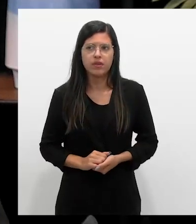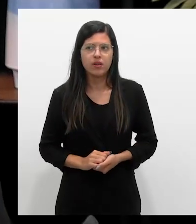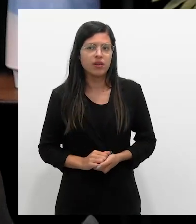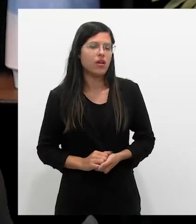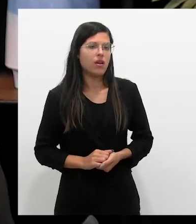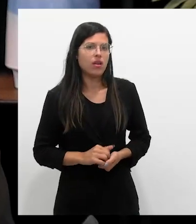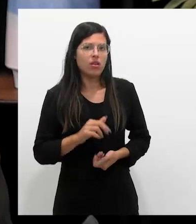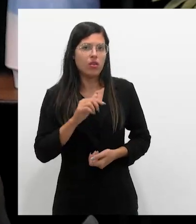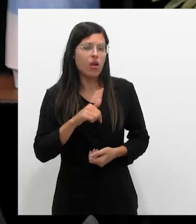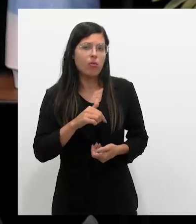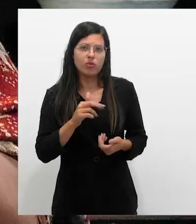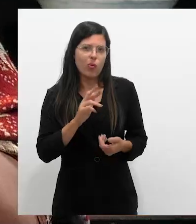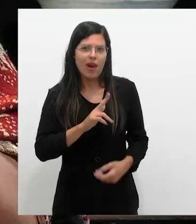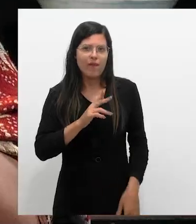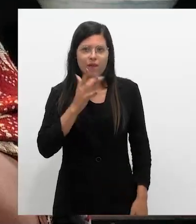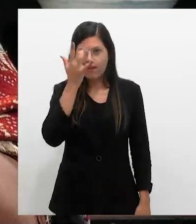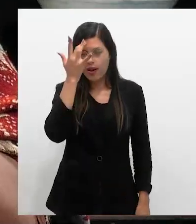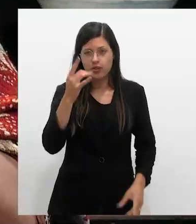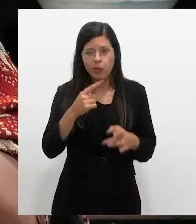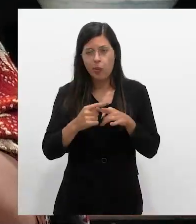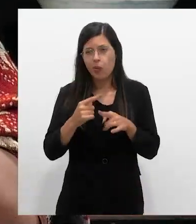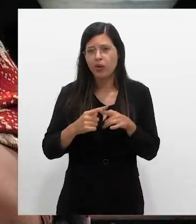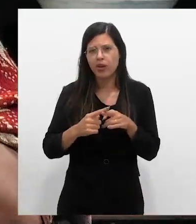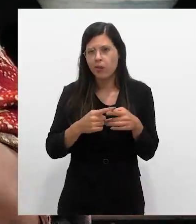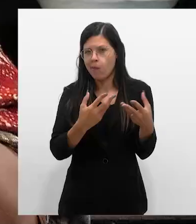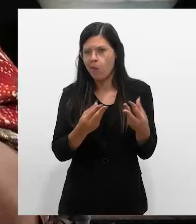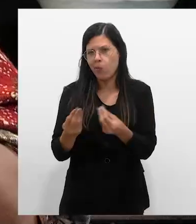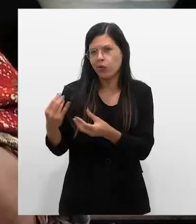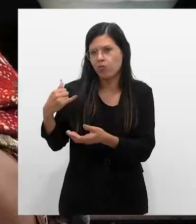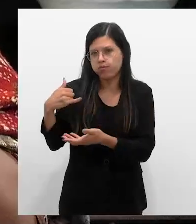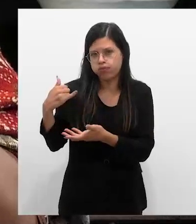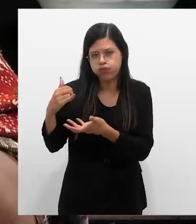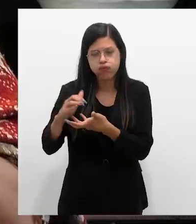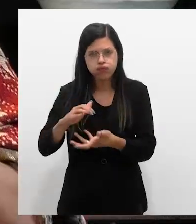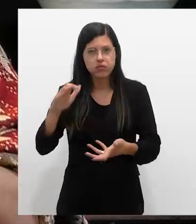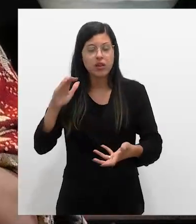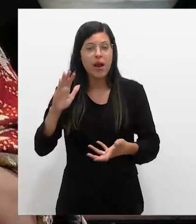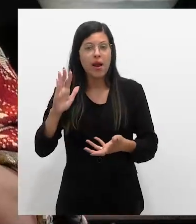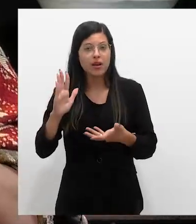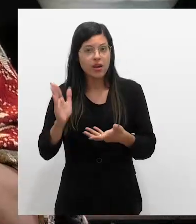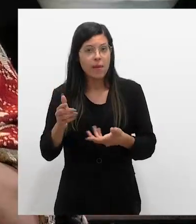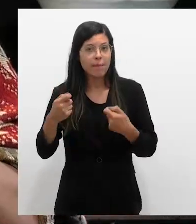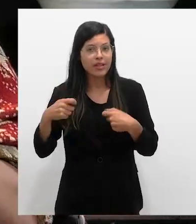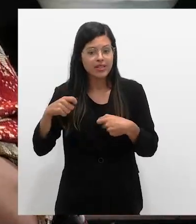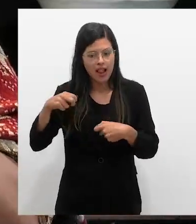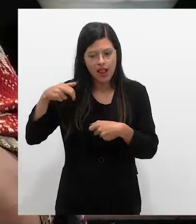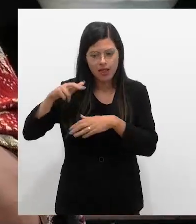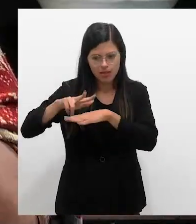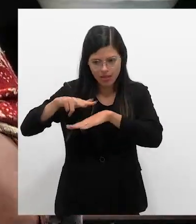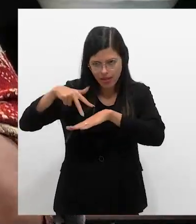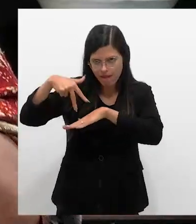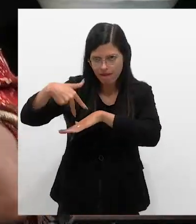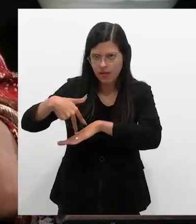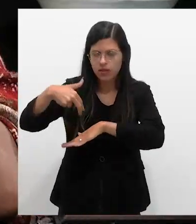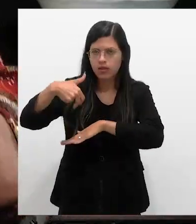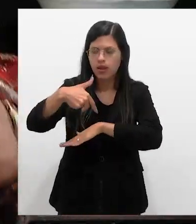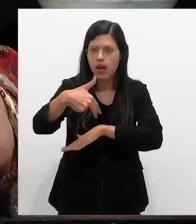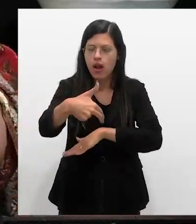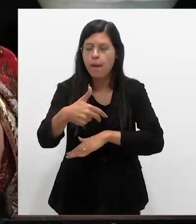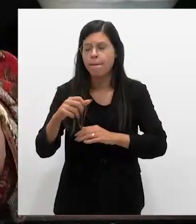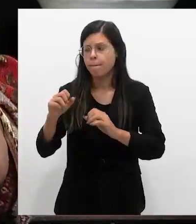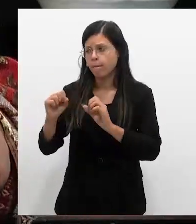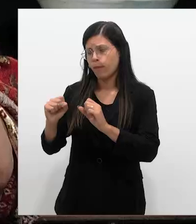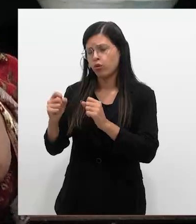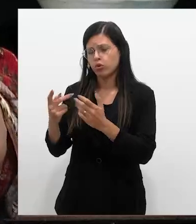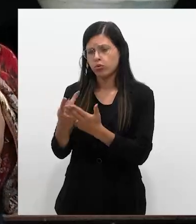a sua cédula ali. O que é uma coisa não muito fácil, porque muitos deles têm uma certa idade, né? Então ele tem que se levantar